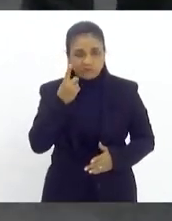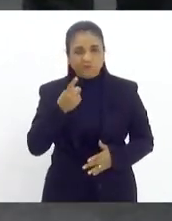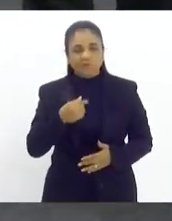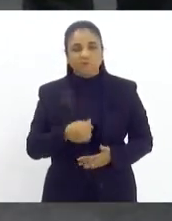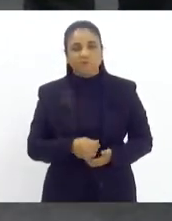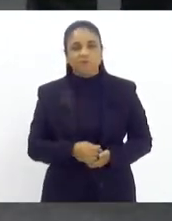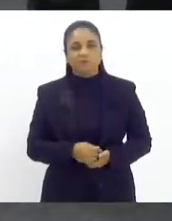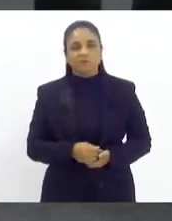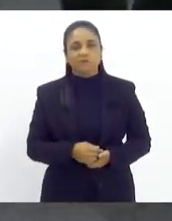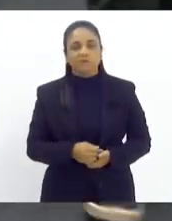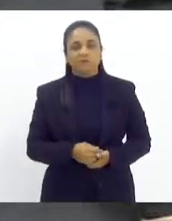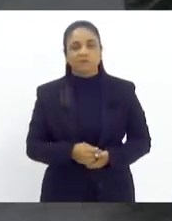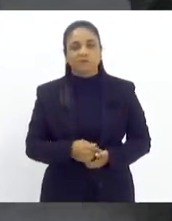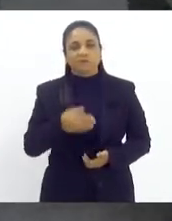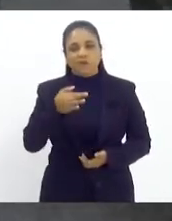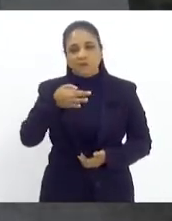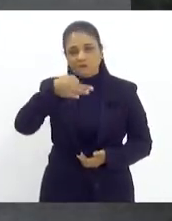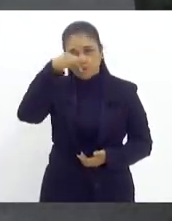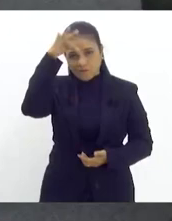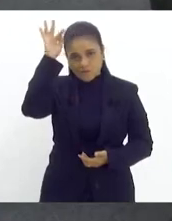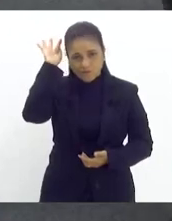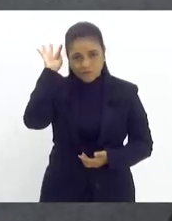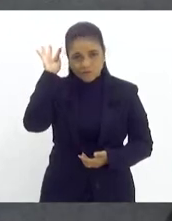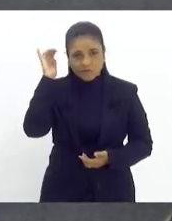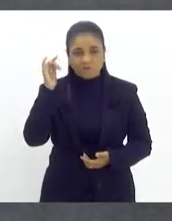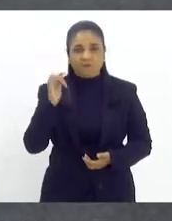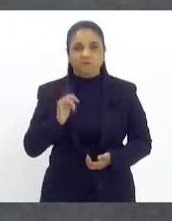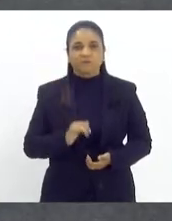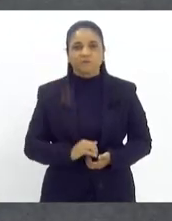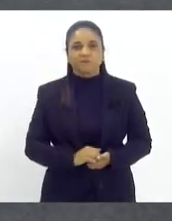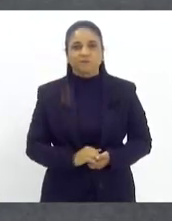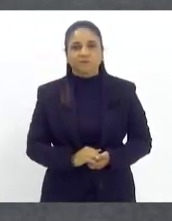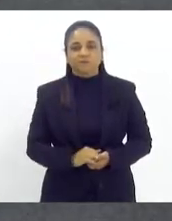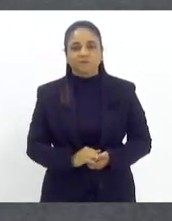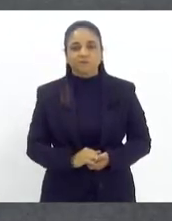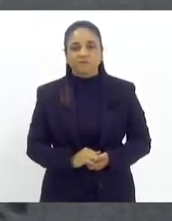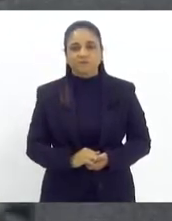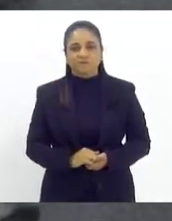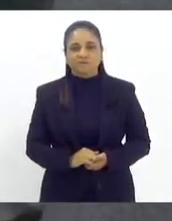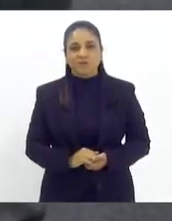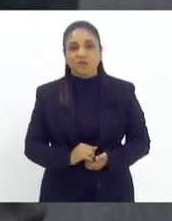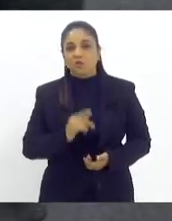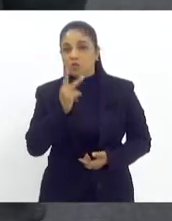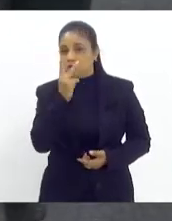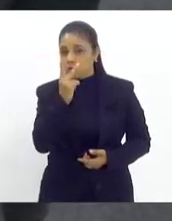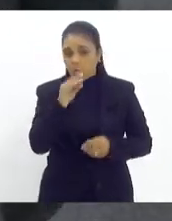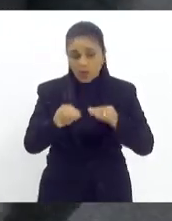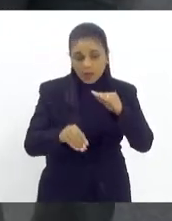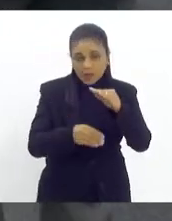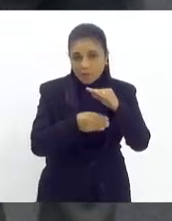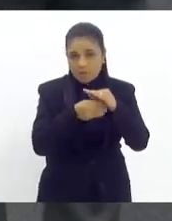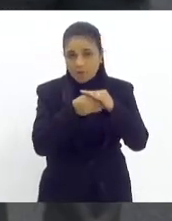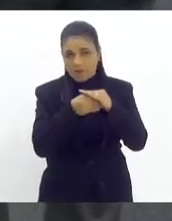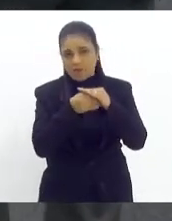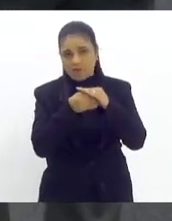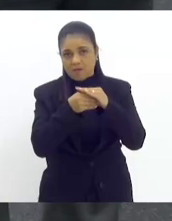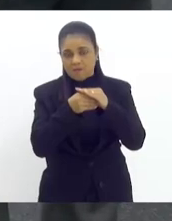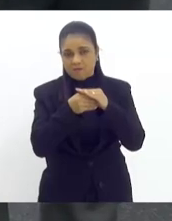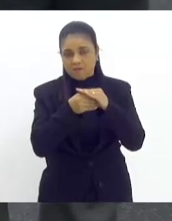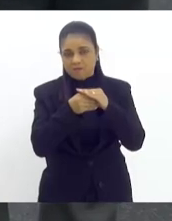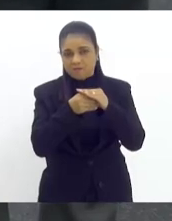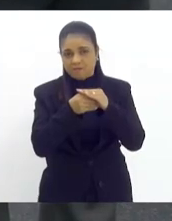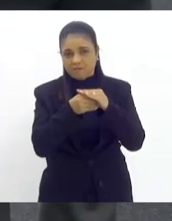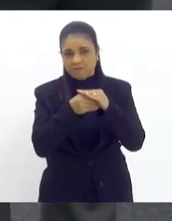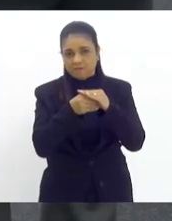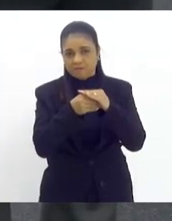Deputado Fred Pacheco é que eu fiz duas emendas para incluir